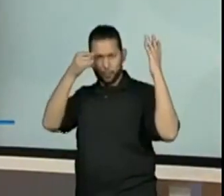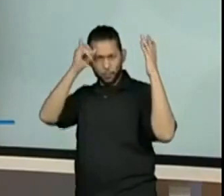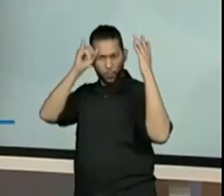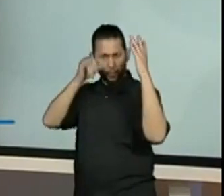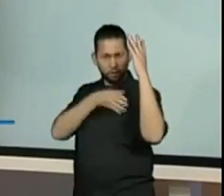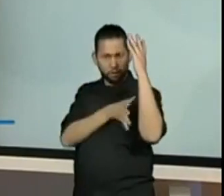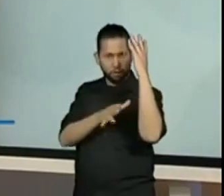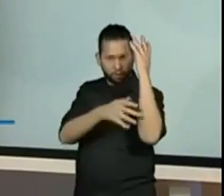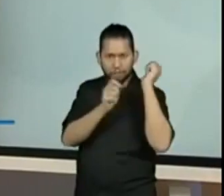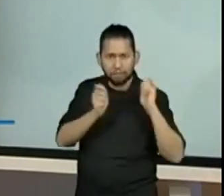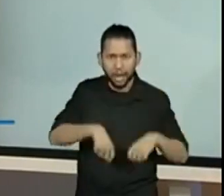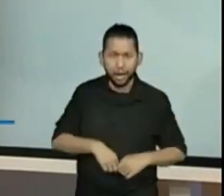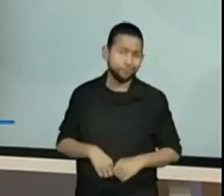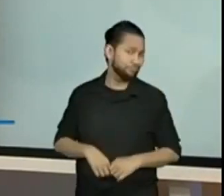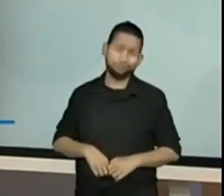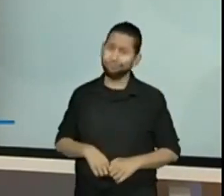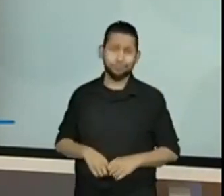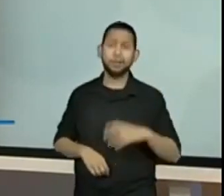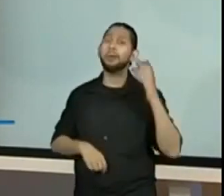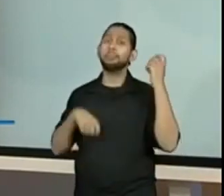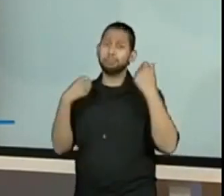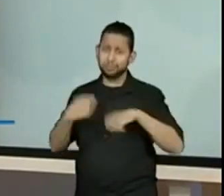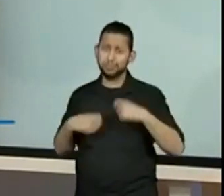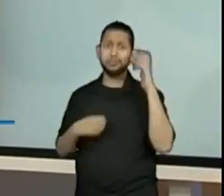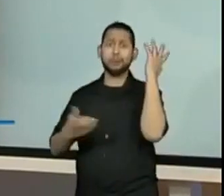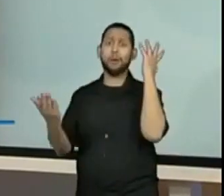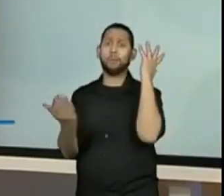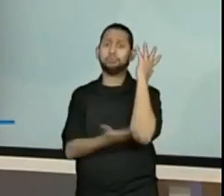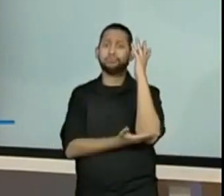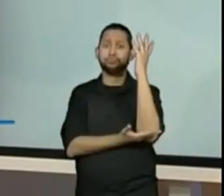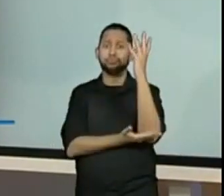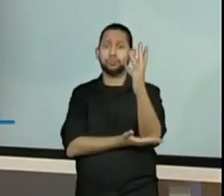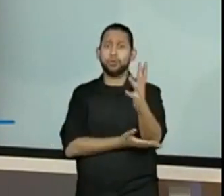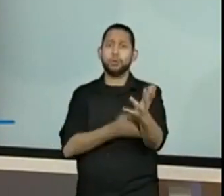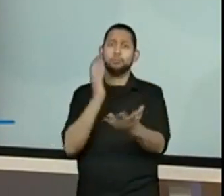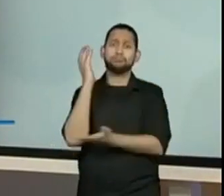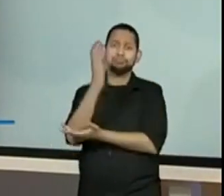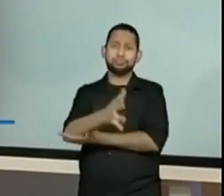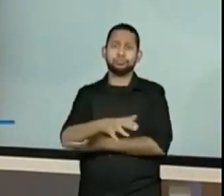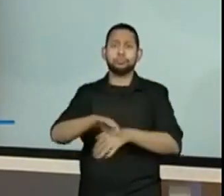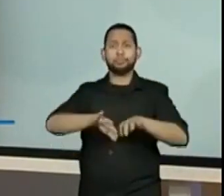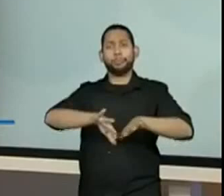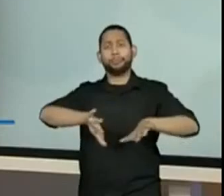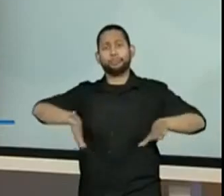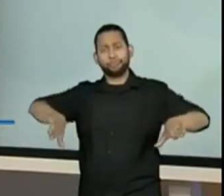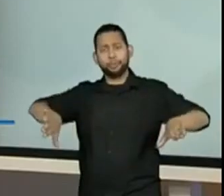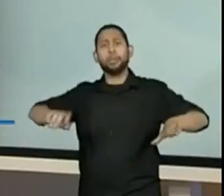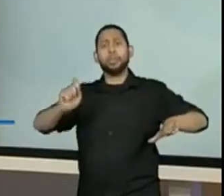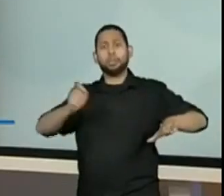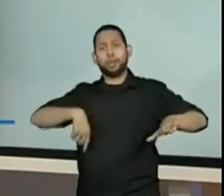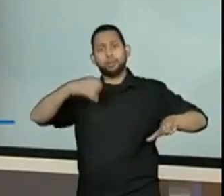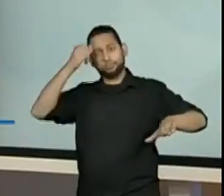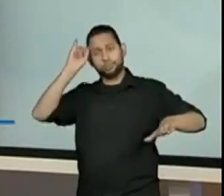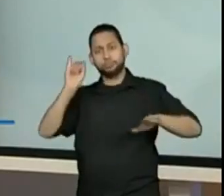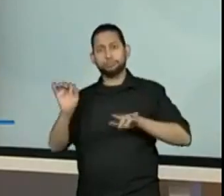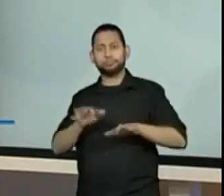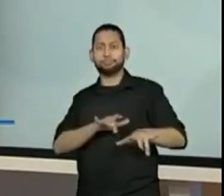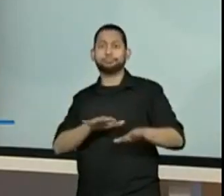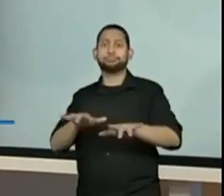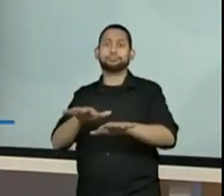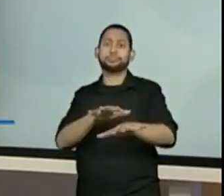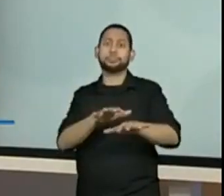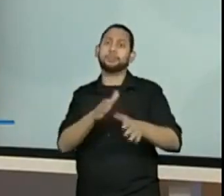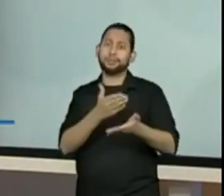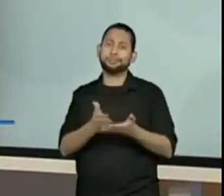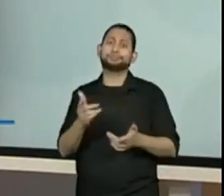Existem algumas modalidades de agropecuária que consideram as florestas do local, mas de maneira geral, para